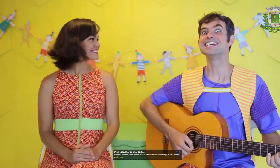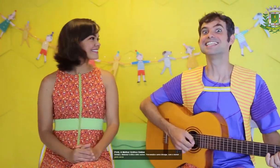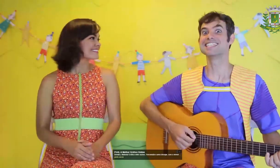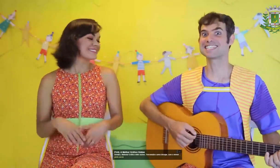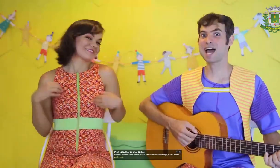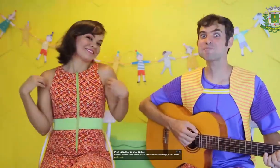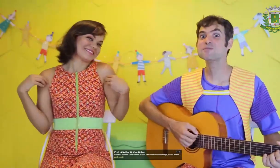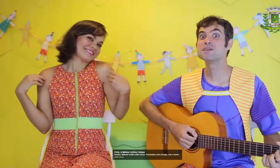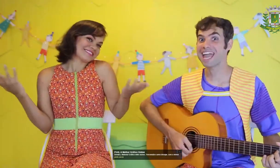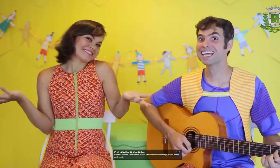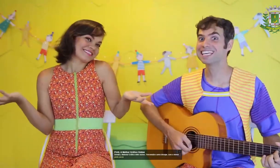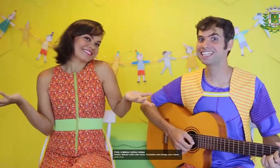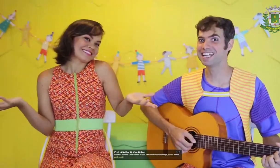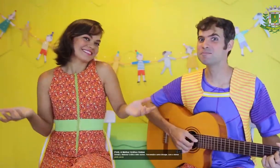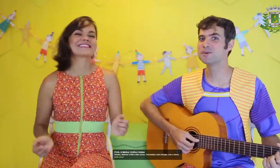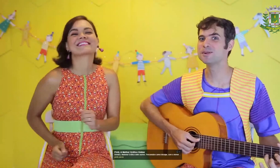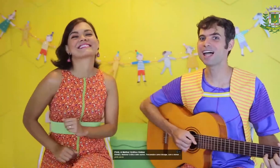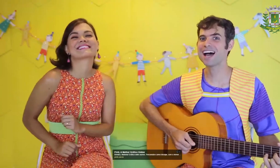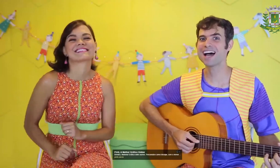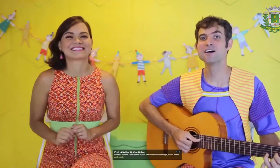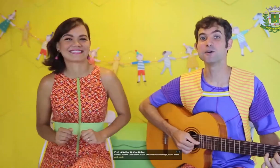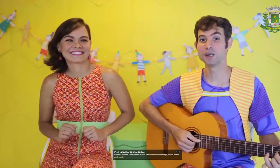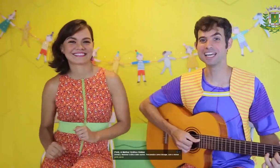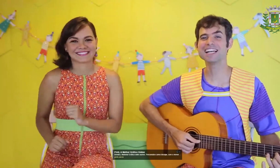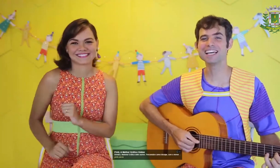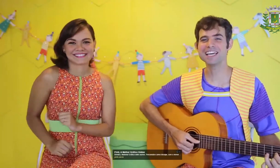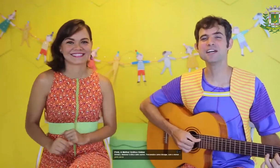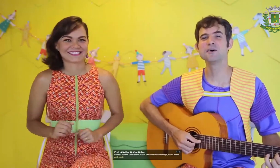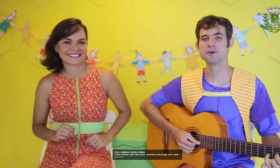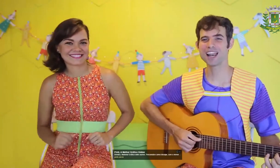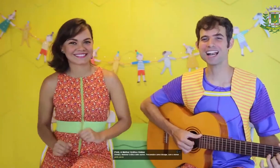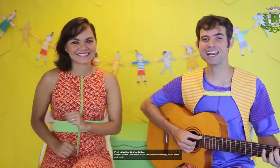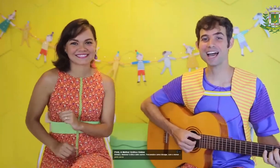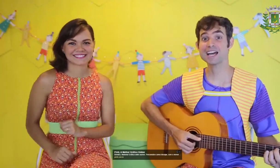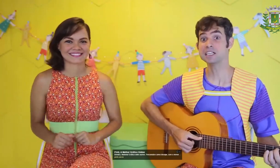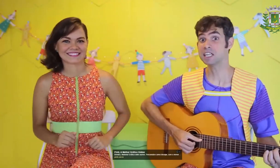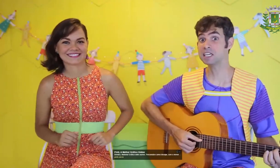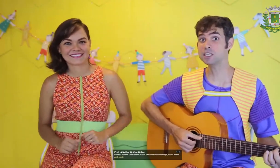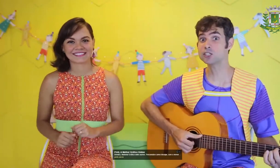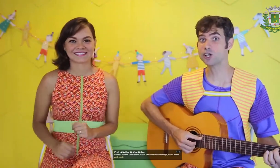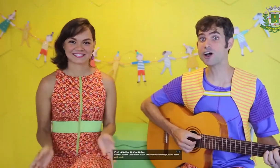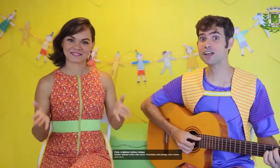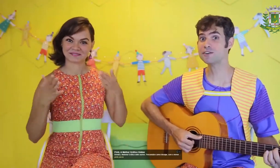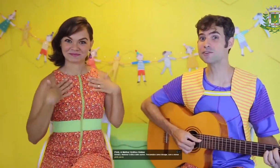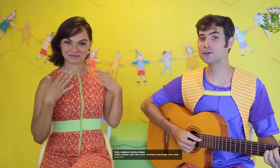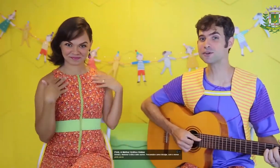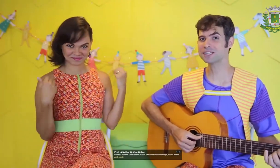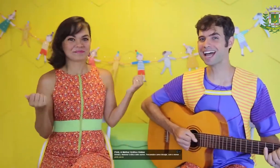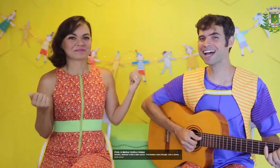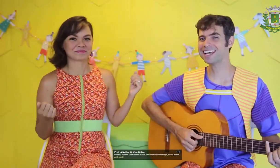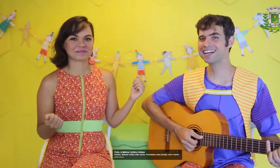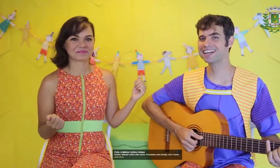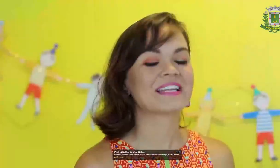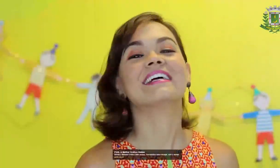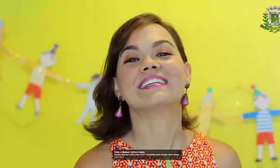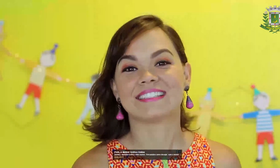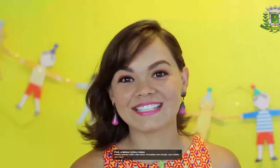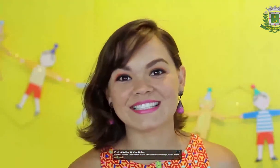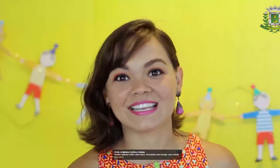Histórias! Sabe o que é que tem por lá? O lelê, o lalá, tem história, eu vou